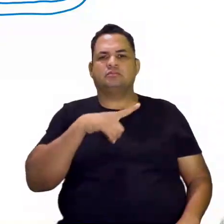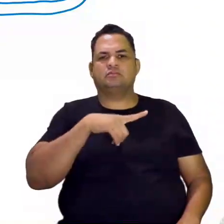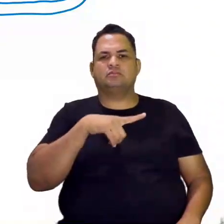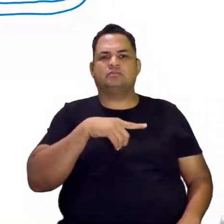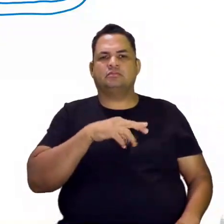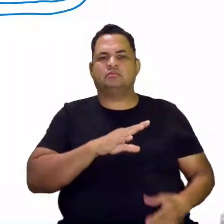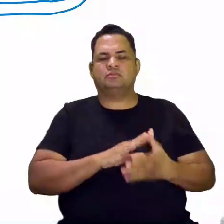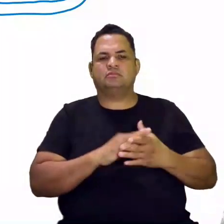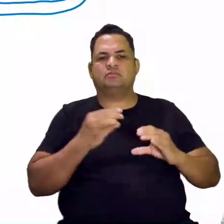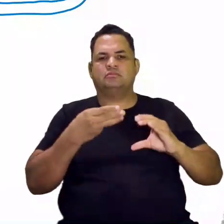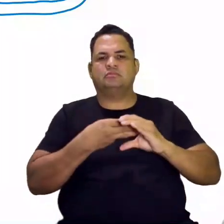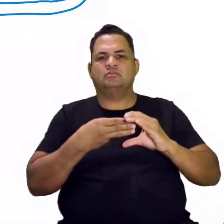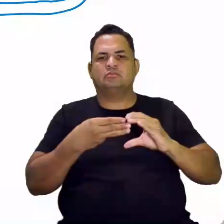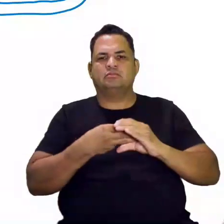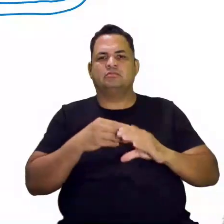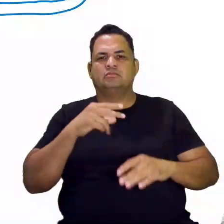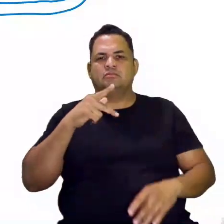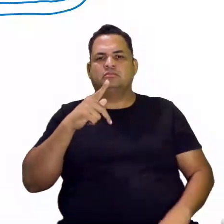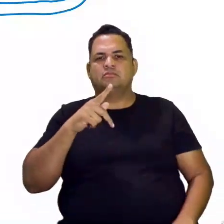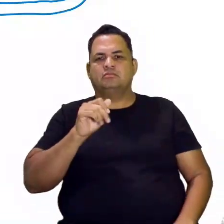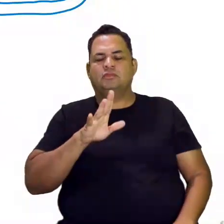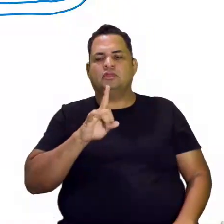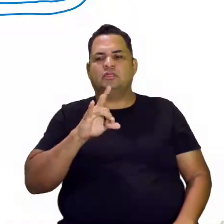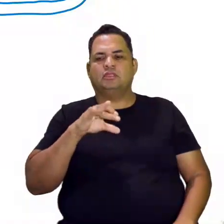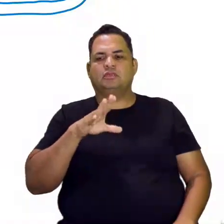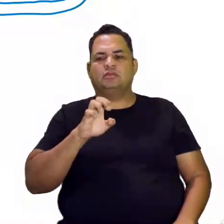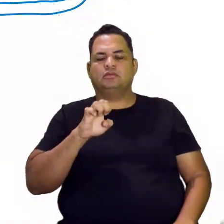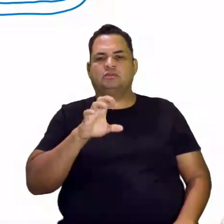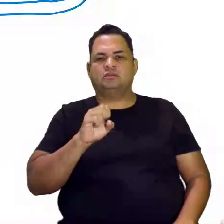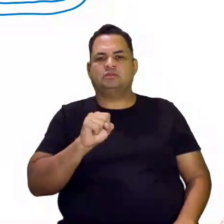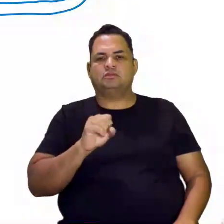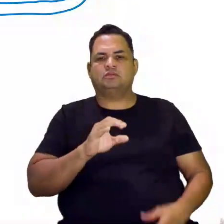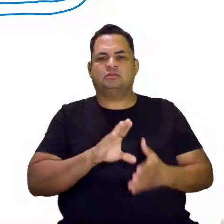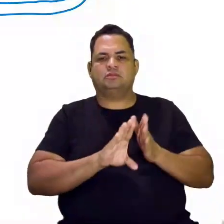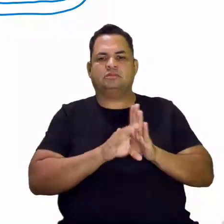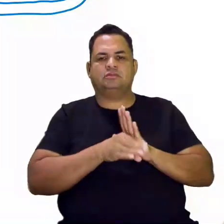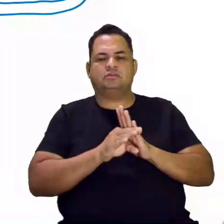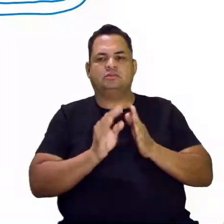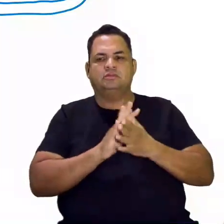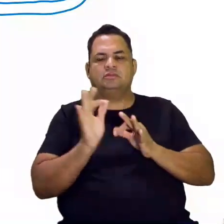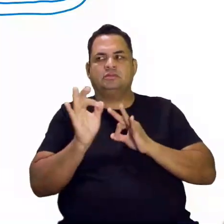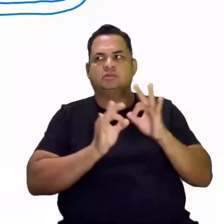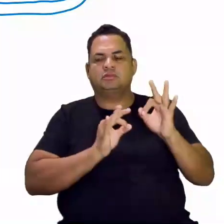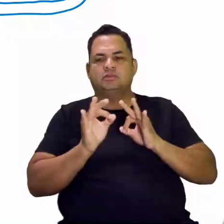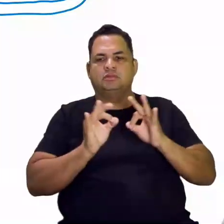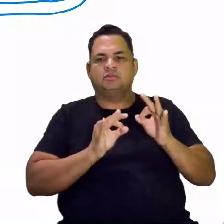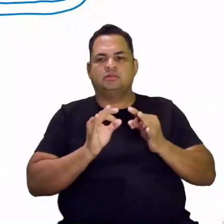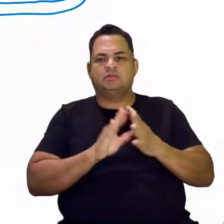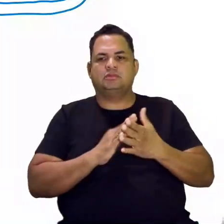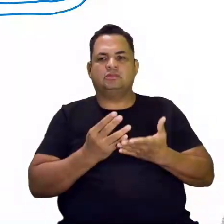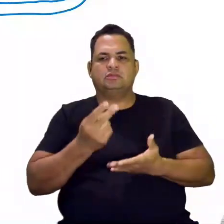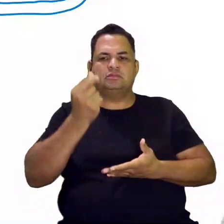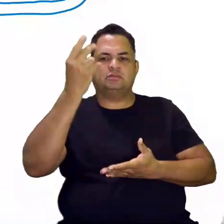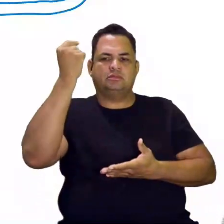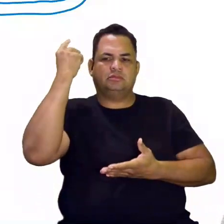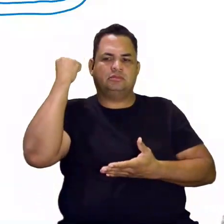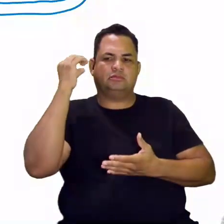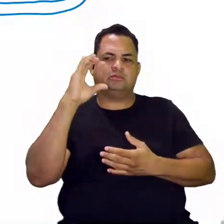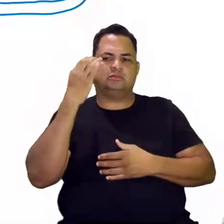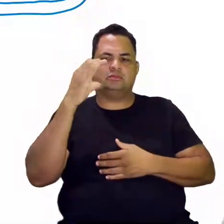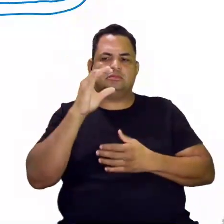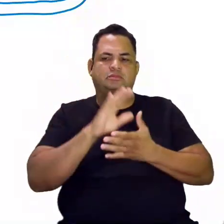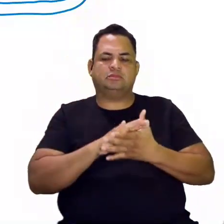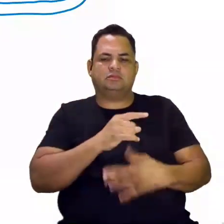de células procariontes. Tudo bem? Esse é um conceito que a gente vem construindo já lá desde ciências, né, no